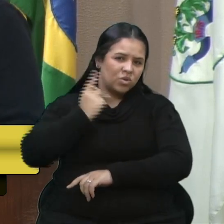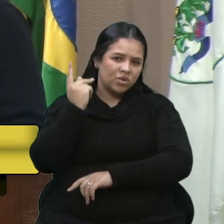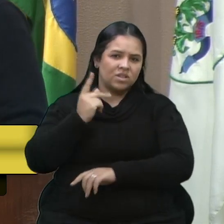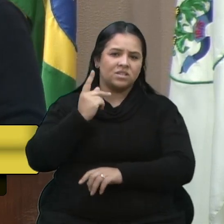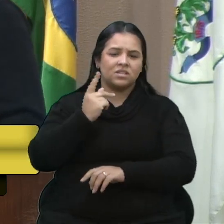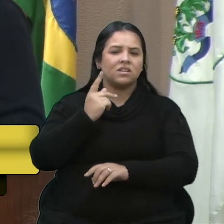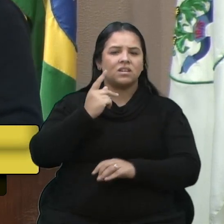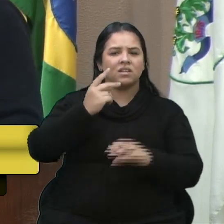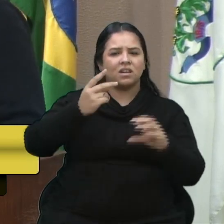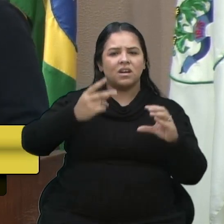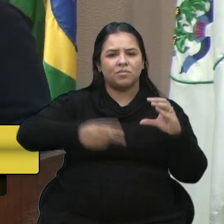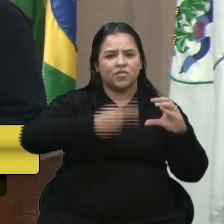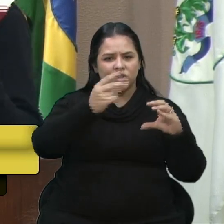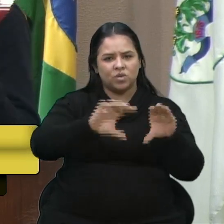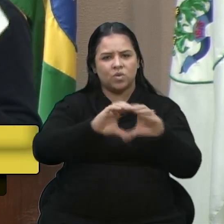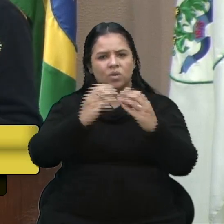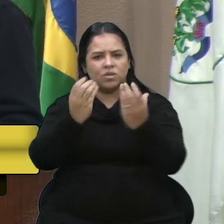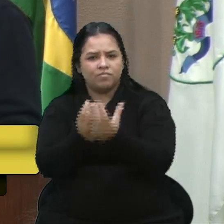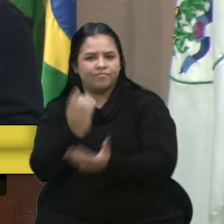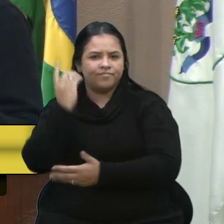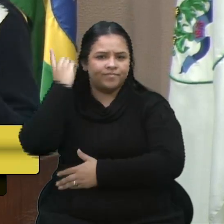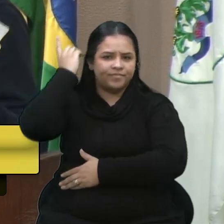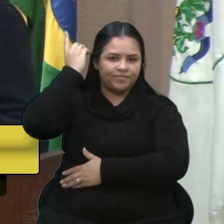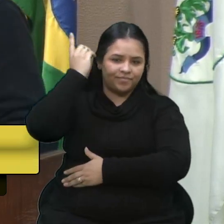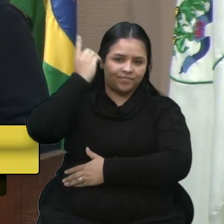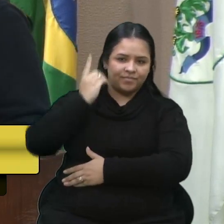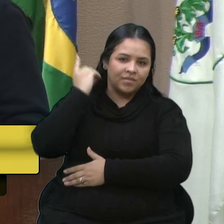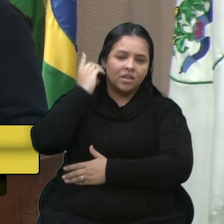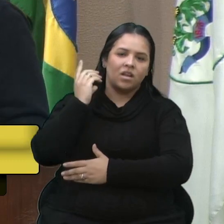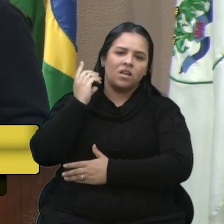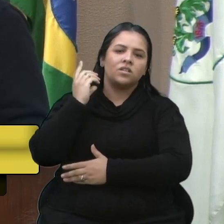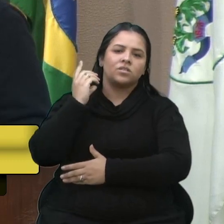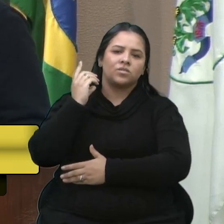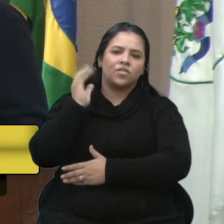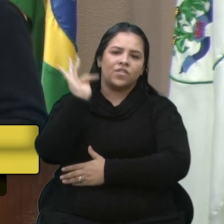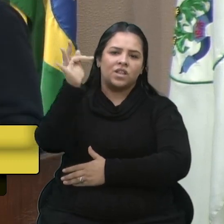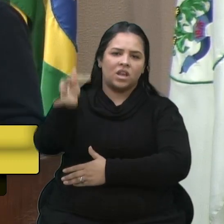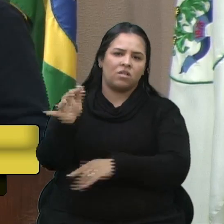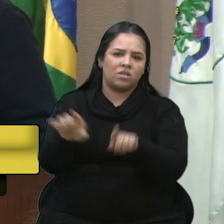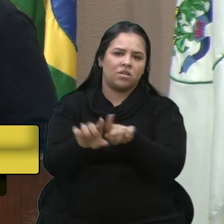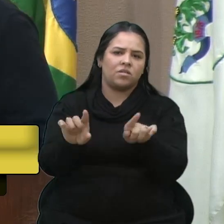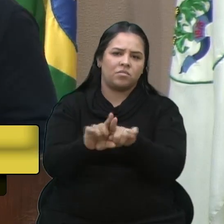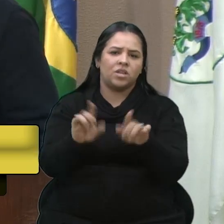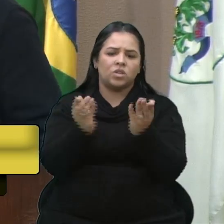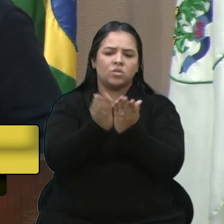federais, estaduais tenham mais responsabilidade com o que foi estudado e com o que funciona